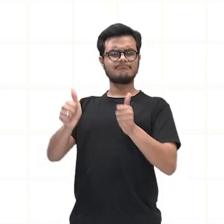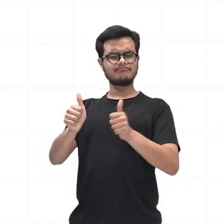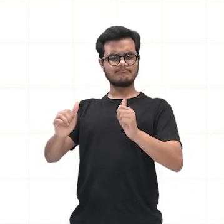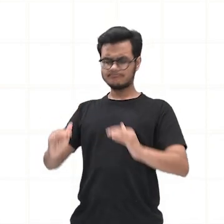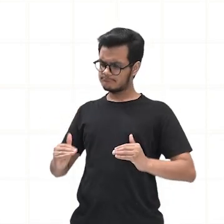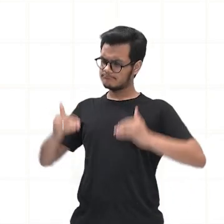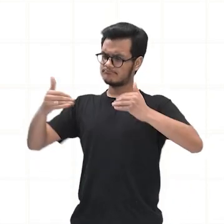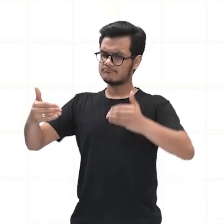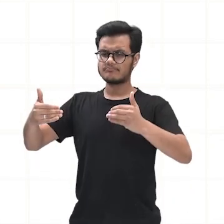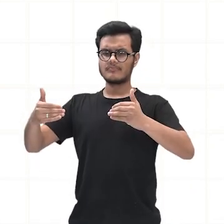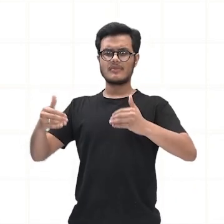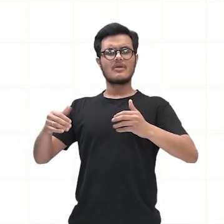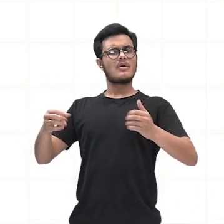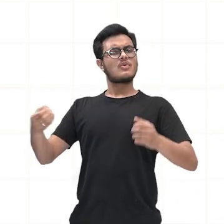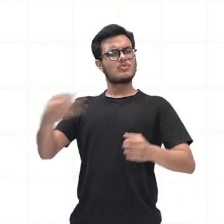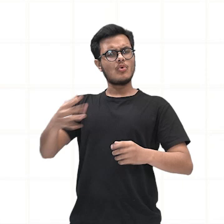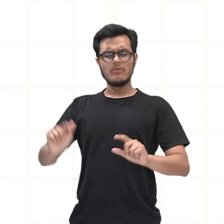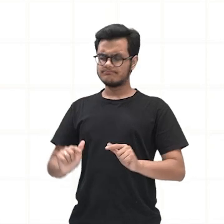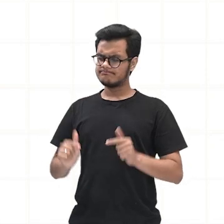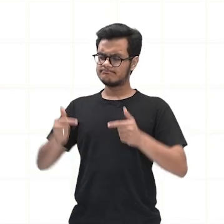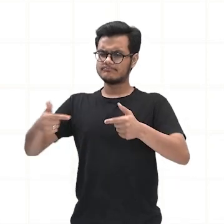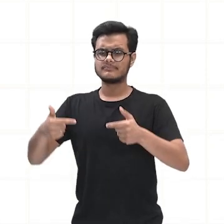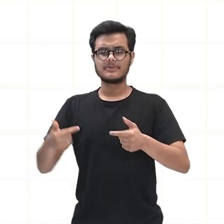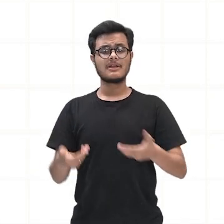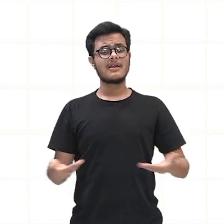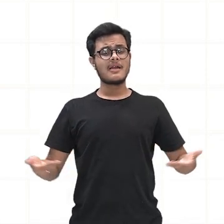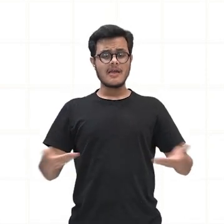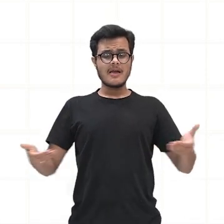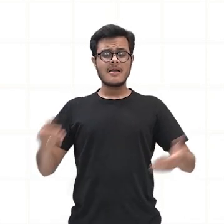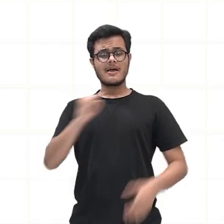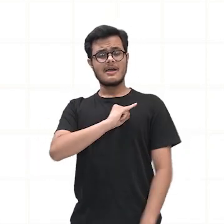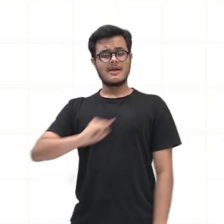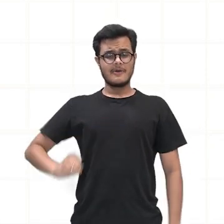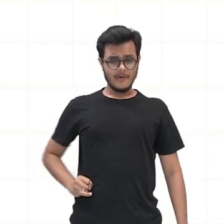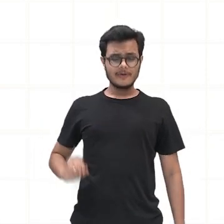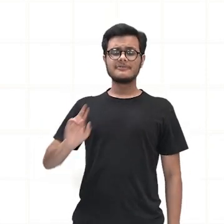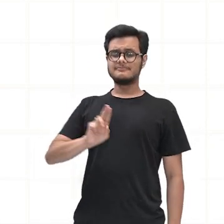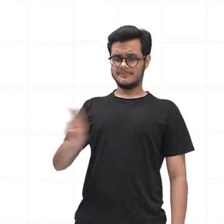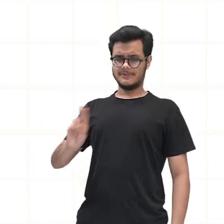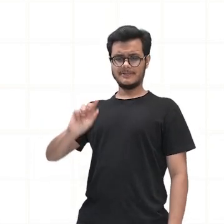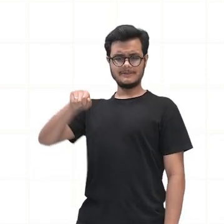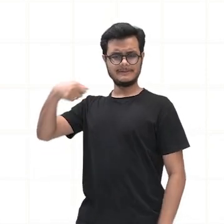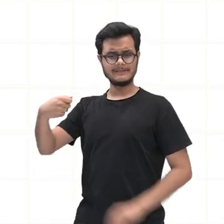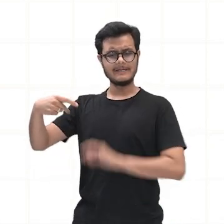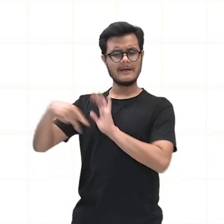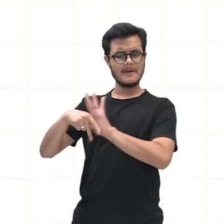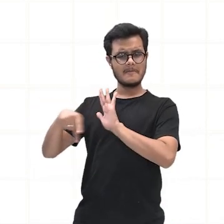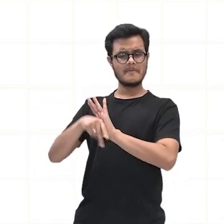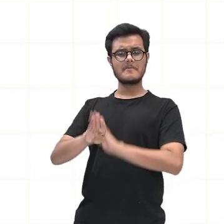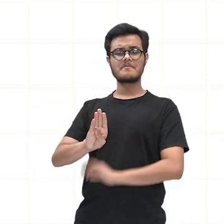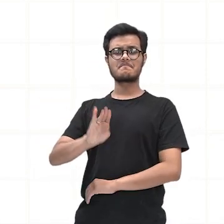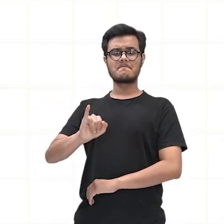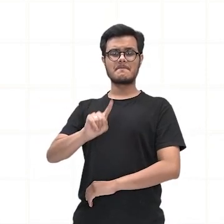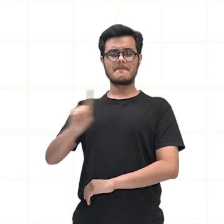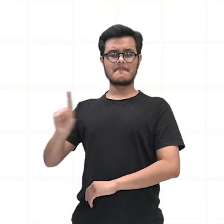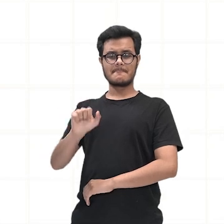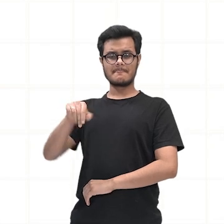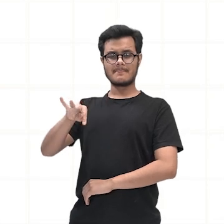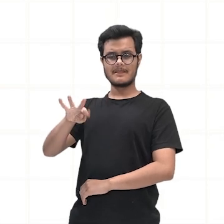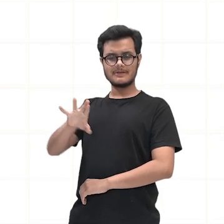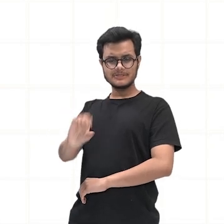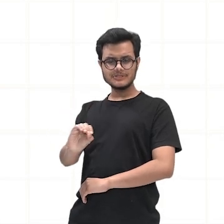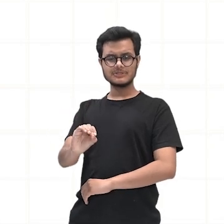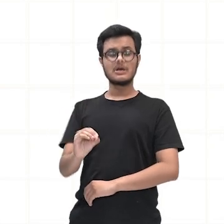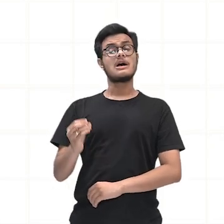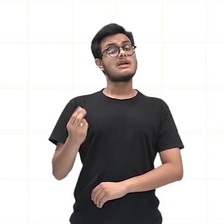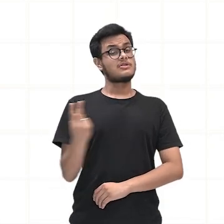que agora passa a ser conhecido como Império Bizantino. Aí nós temos dois impérios, tá?